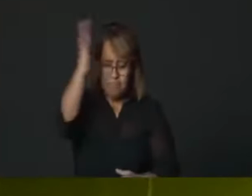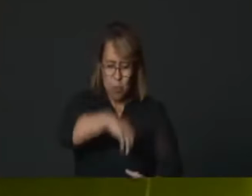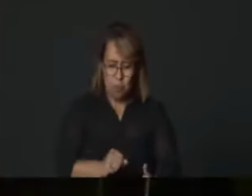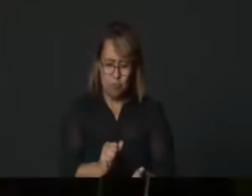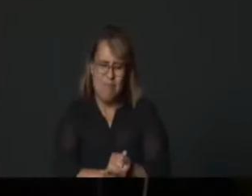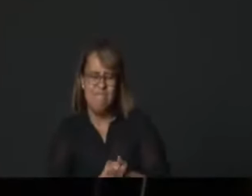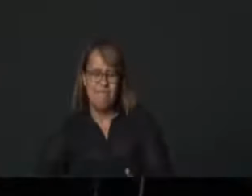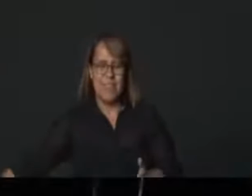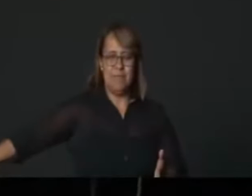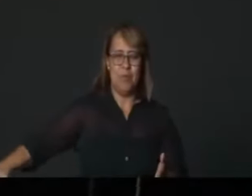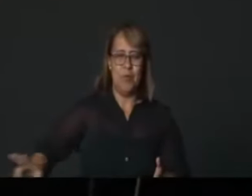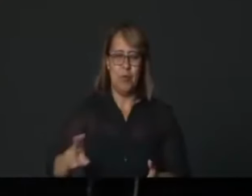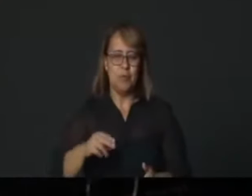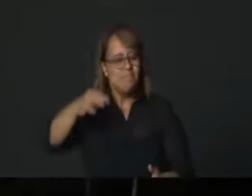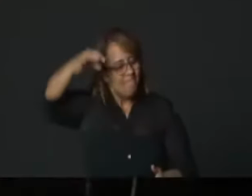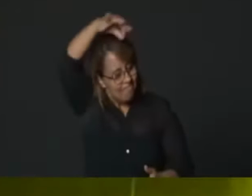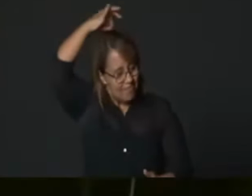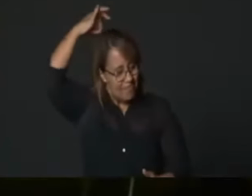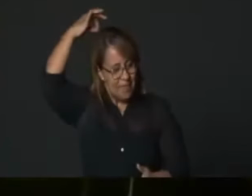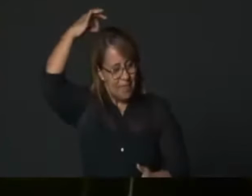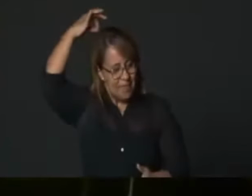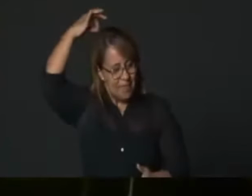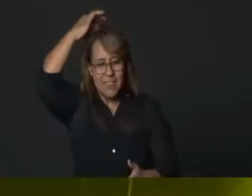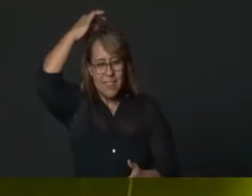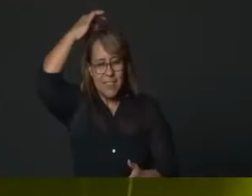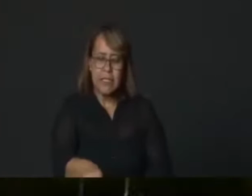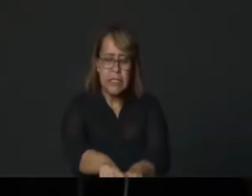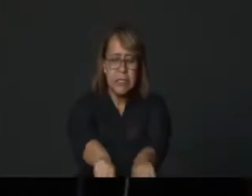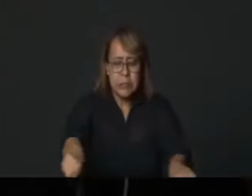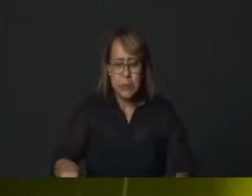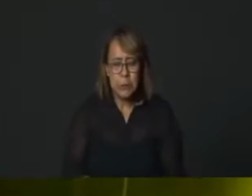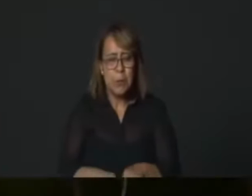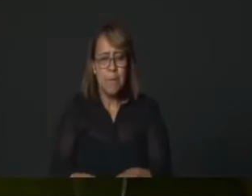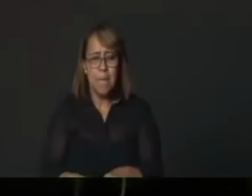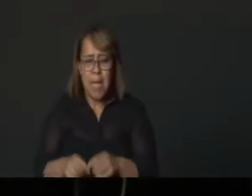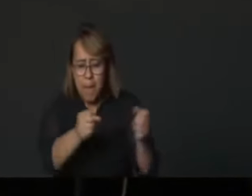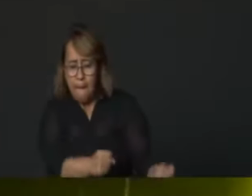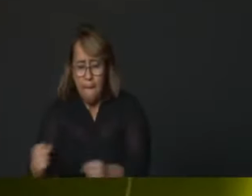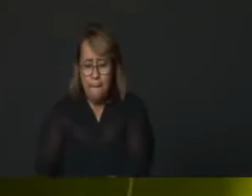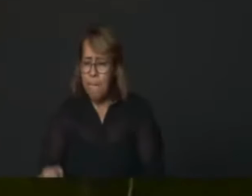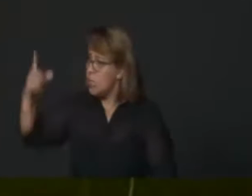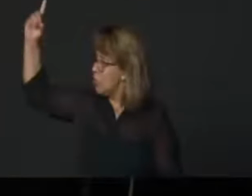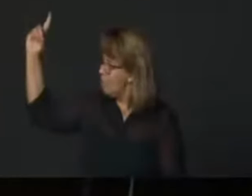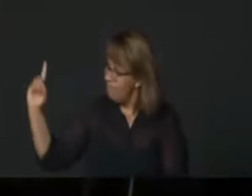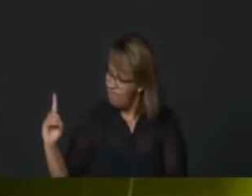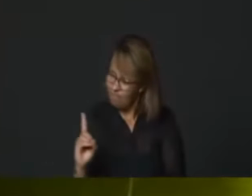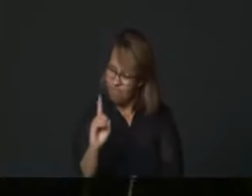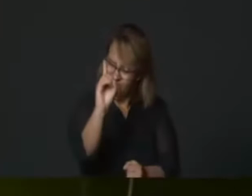ela Só que você tem que levar vai ver E aí